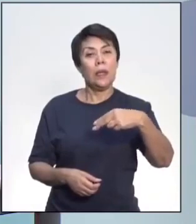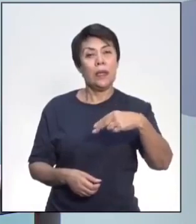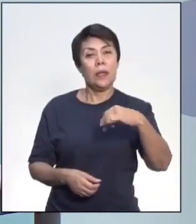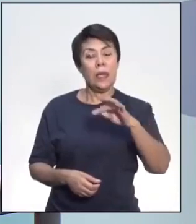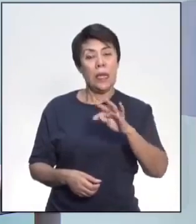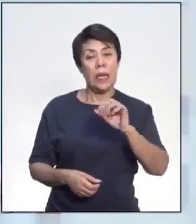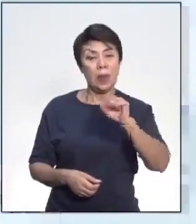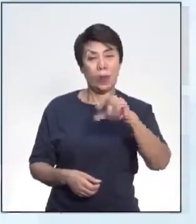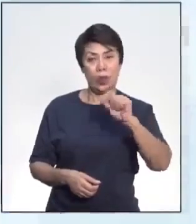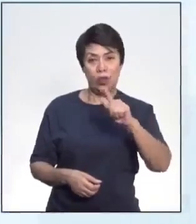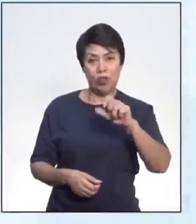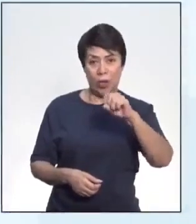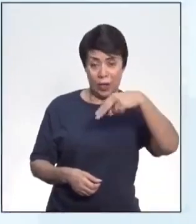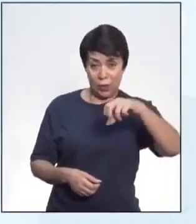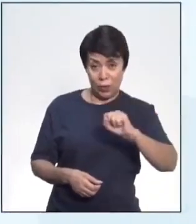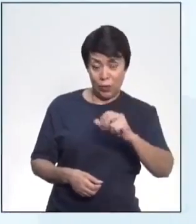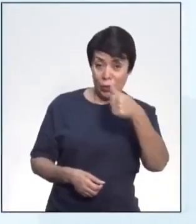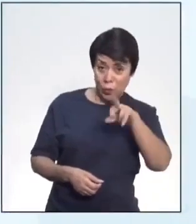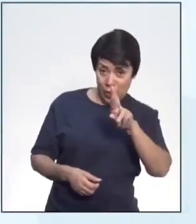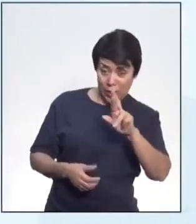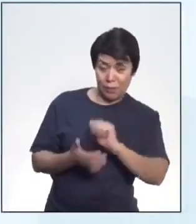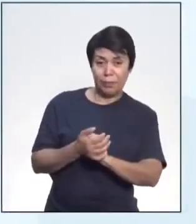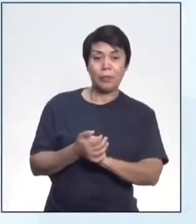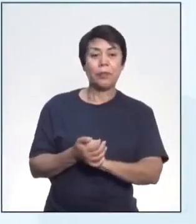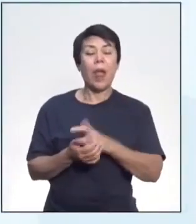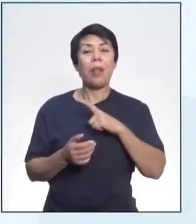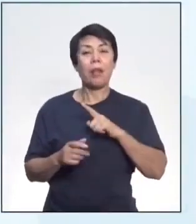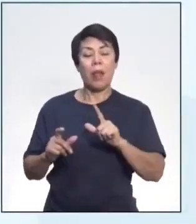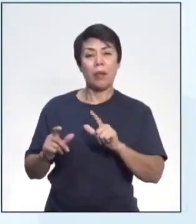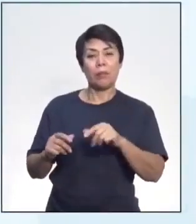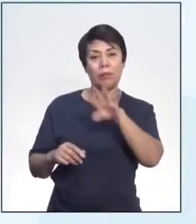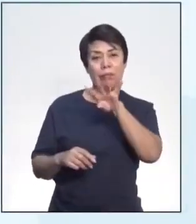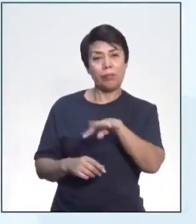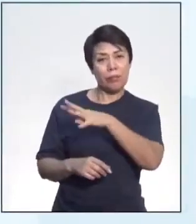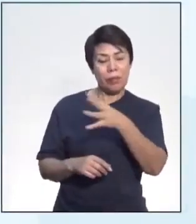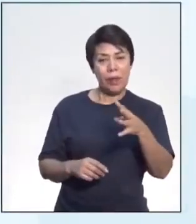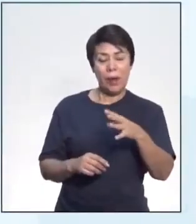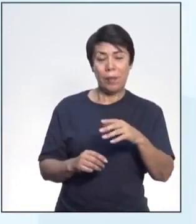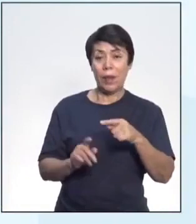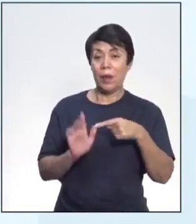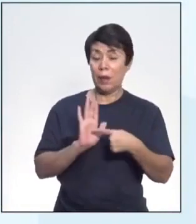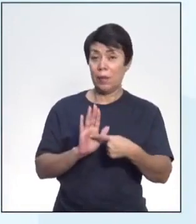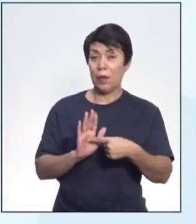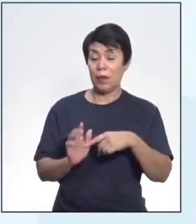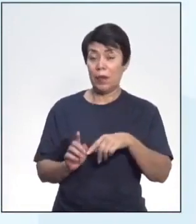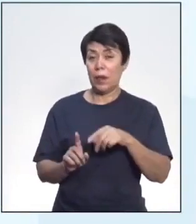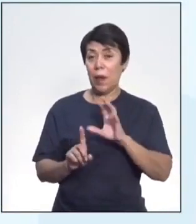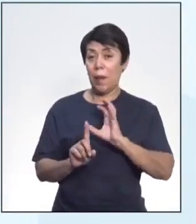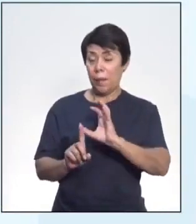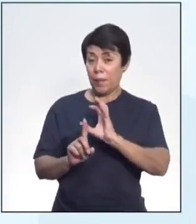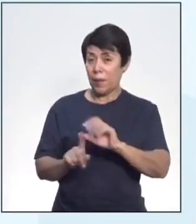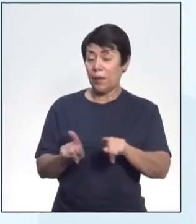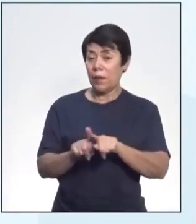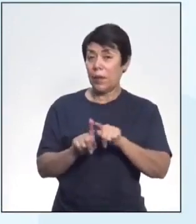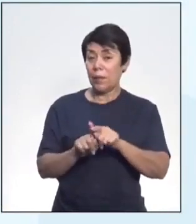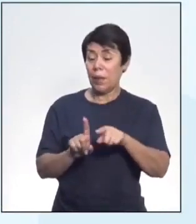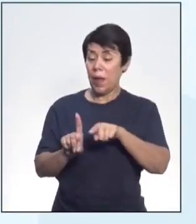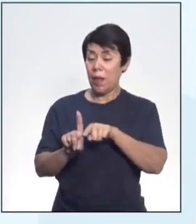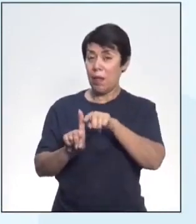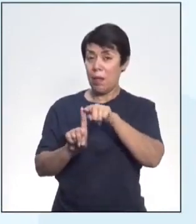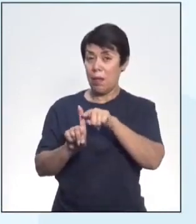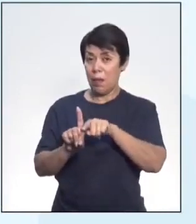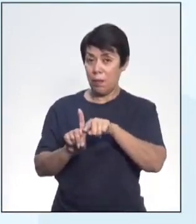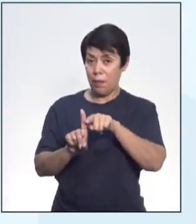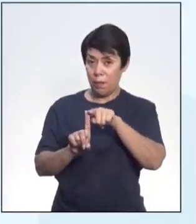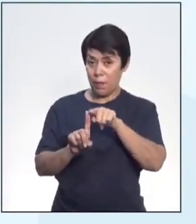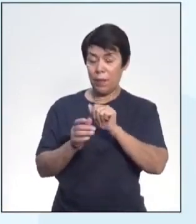aqui, ó, da síntese da amônia, eu tenho uma tabela que varia a pressão e a temperatura. Então, Haber,